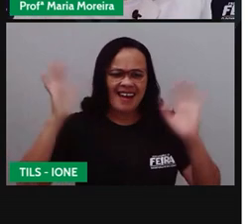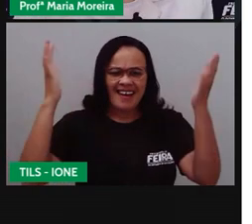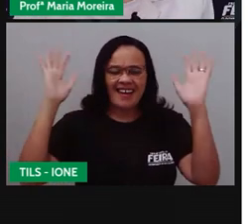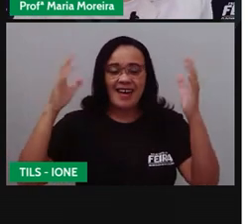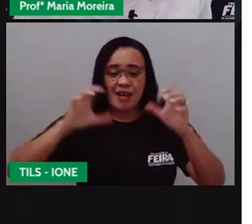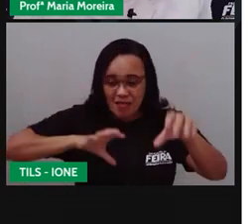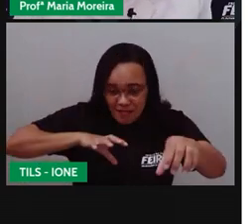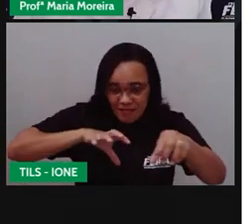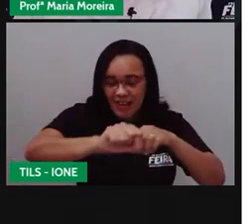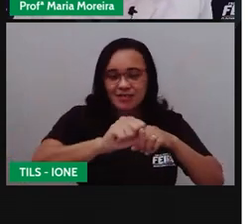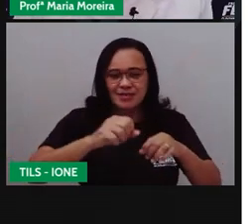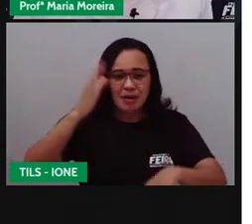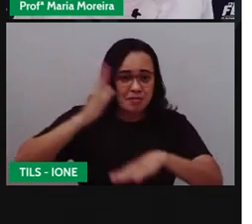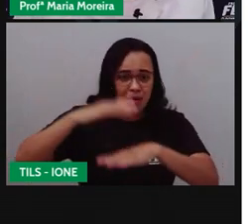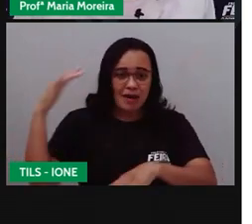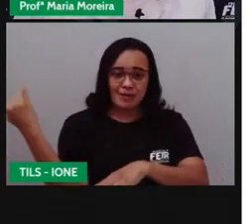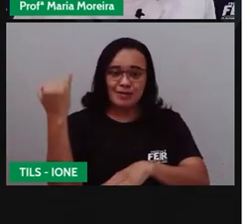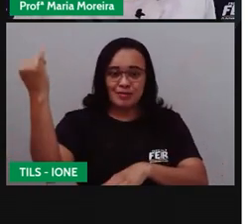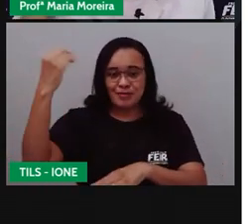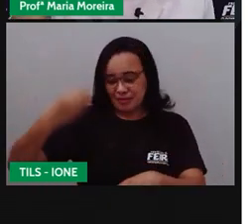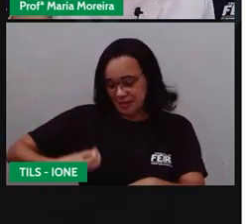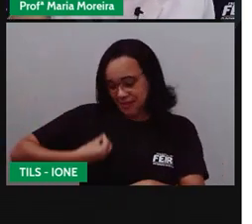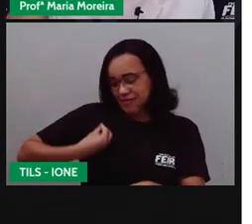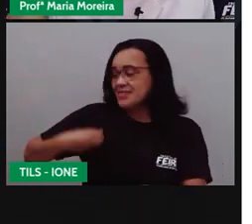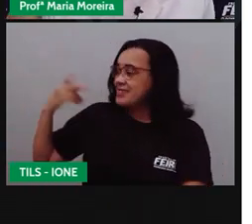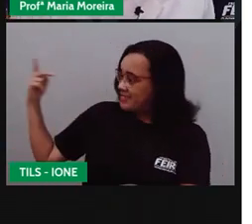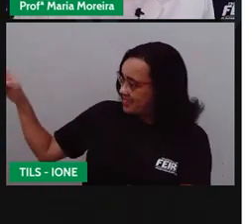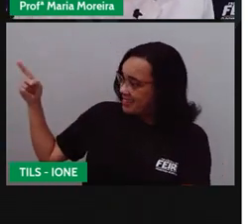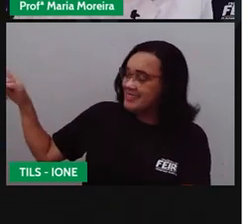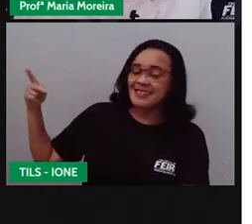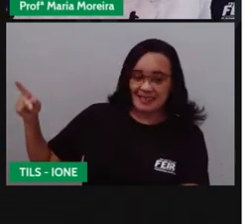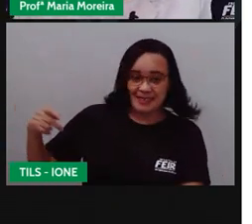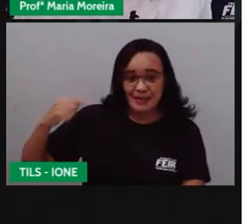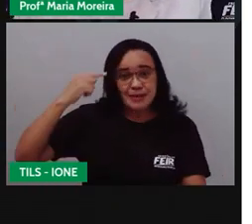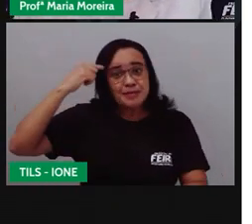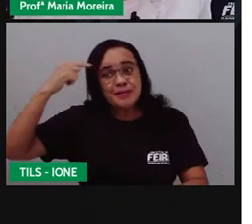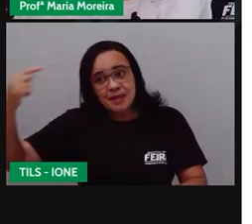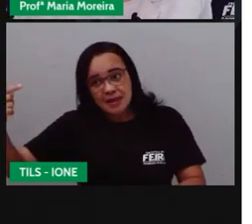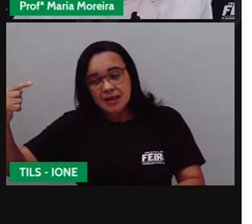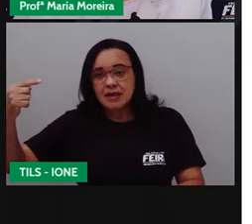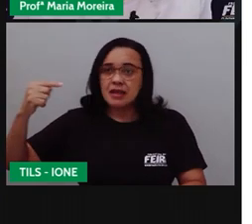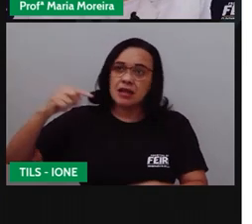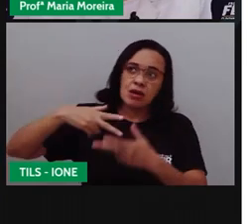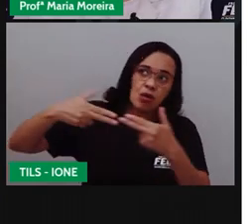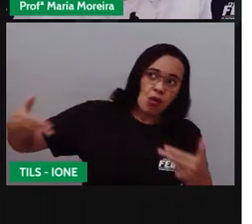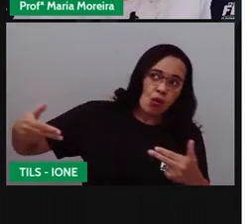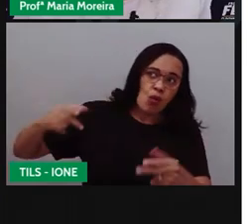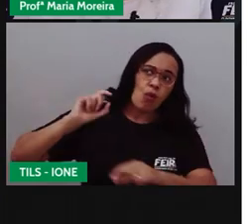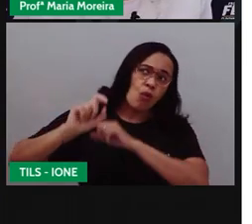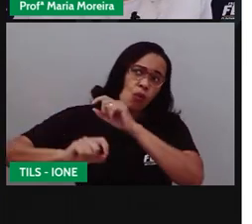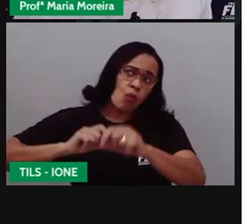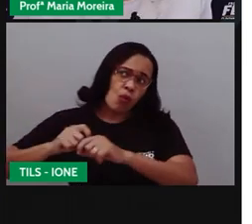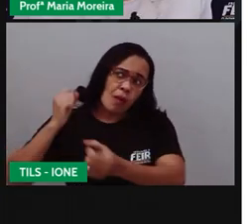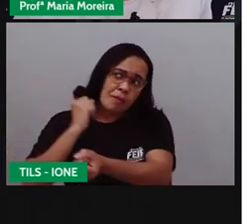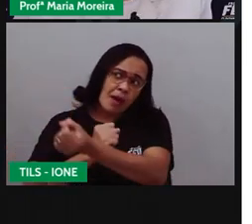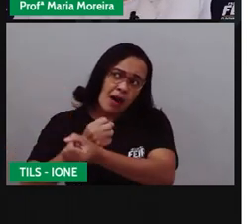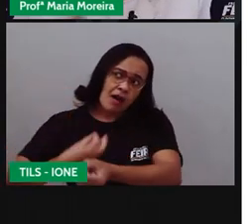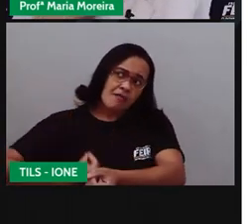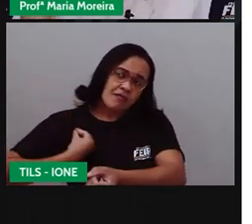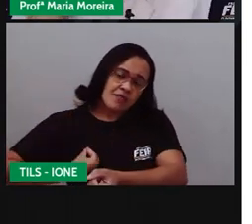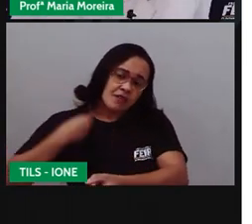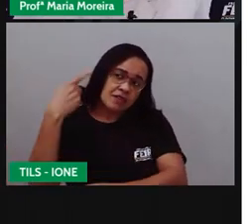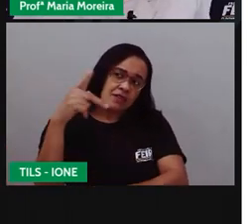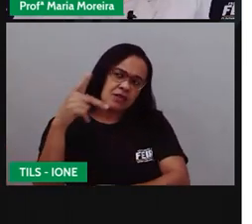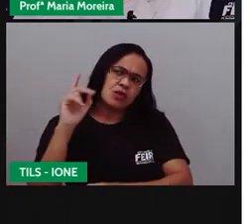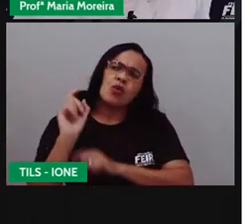Mais importantes da minha vida. E aí, agora, vamos pensar quais os fatos marcantes da vida de vocês. O que foi que